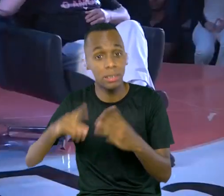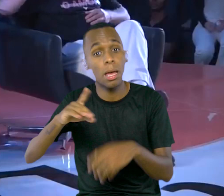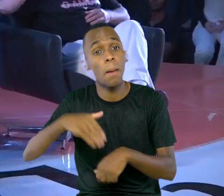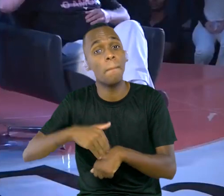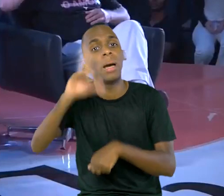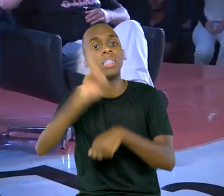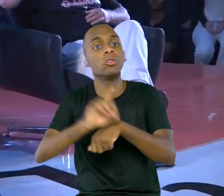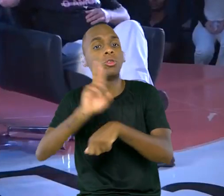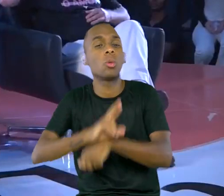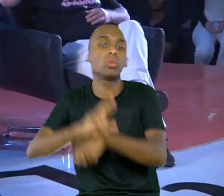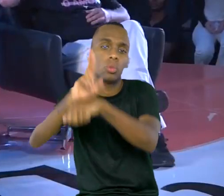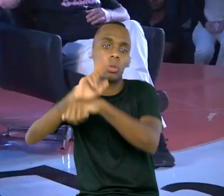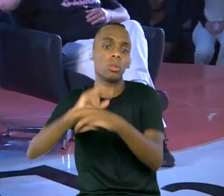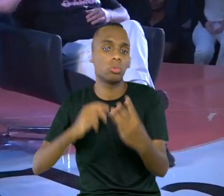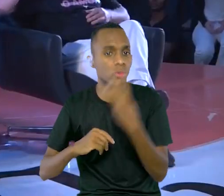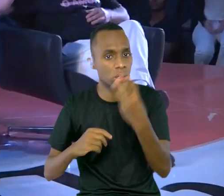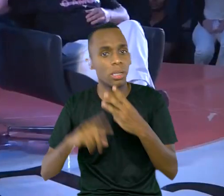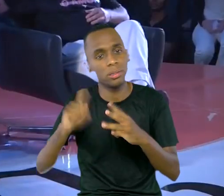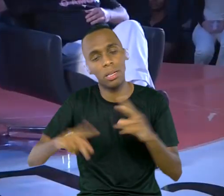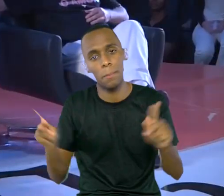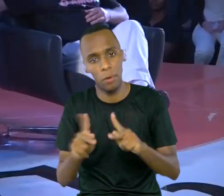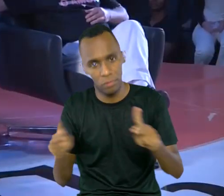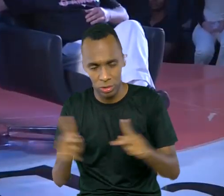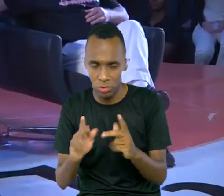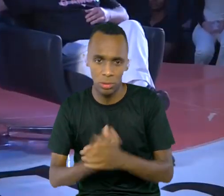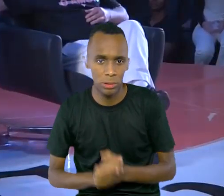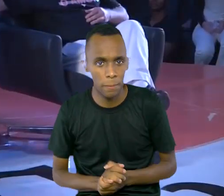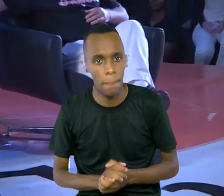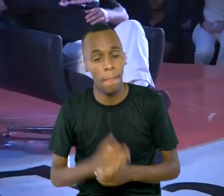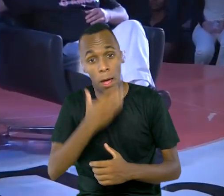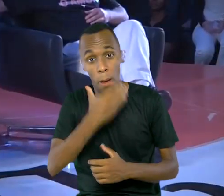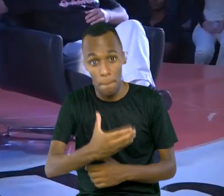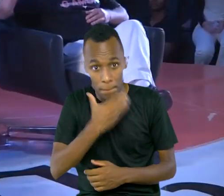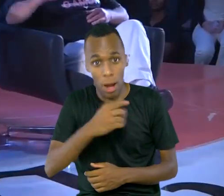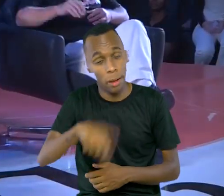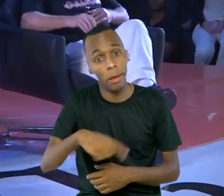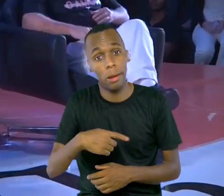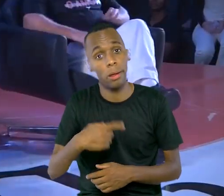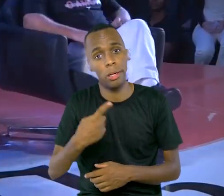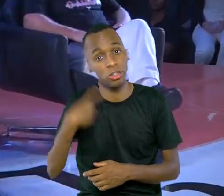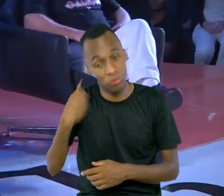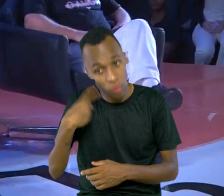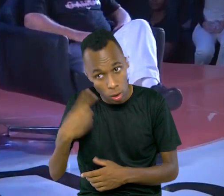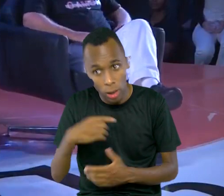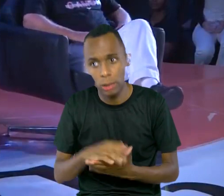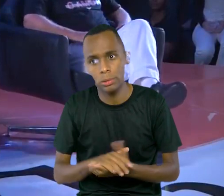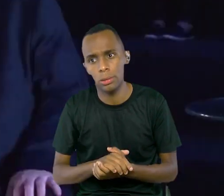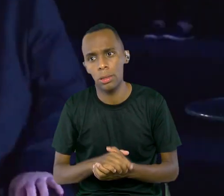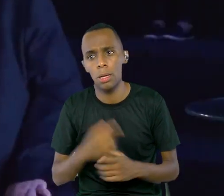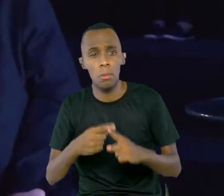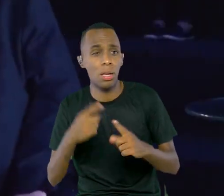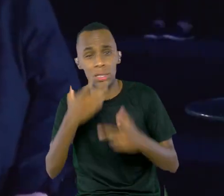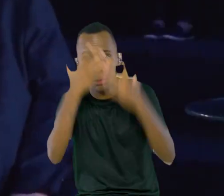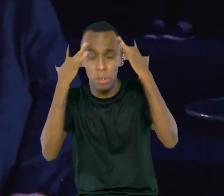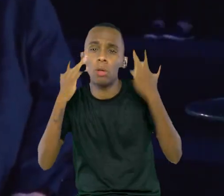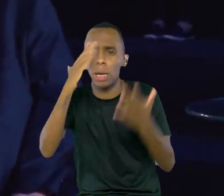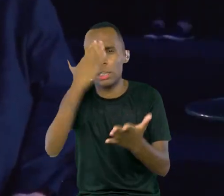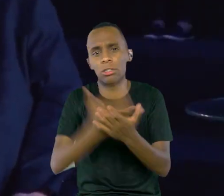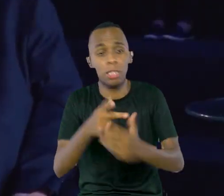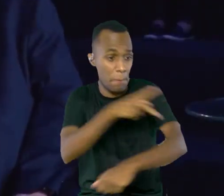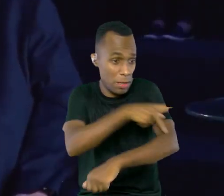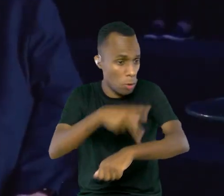primeiros brasileiros mais honrados na história são professores. Aliás, Paulo Freire era advogado. Muita gente acha que